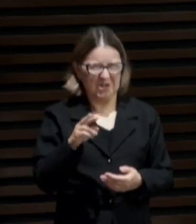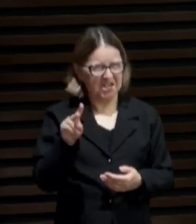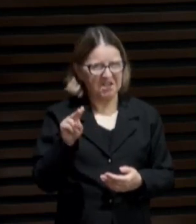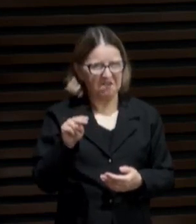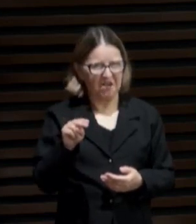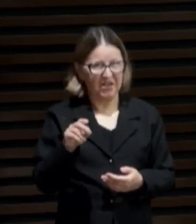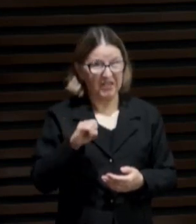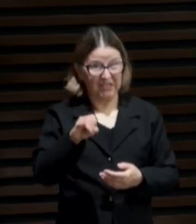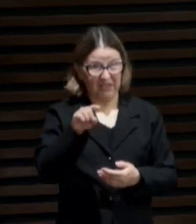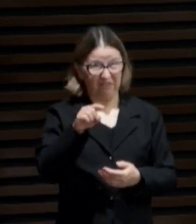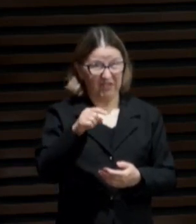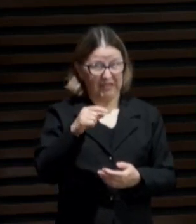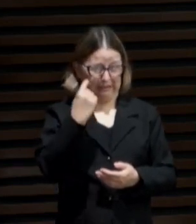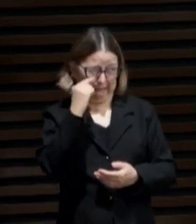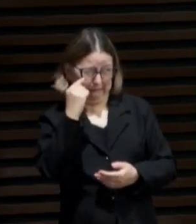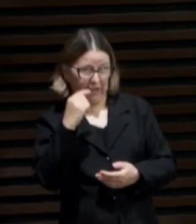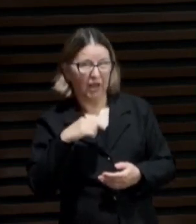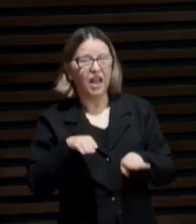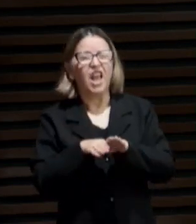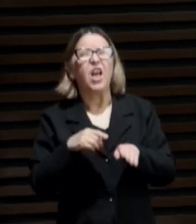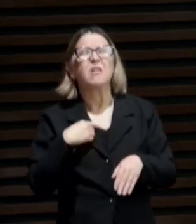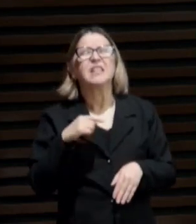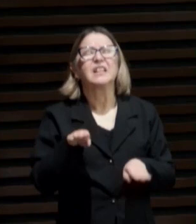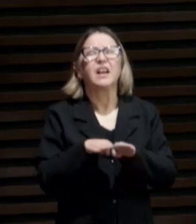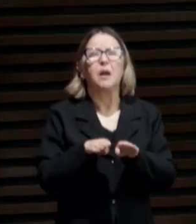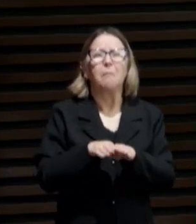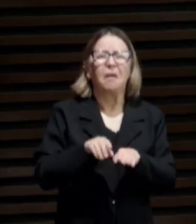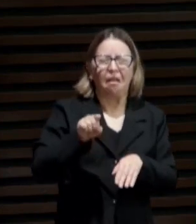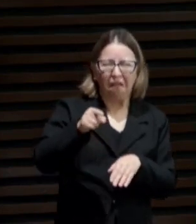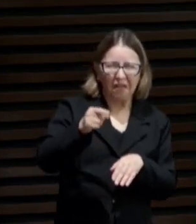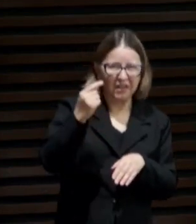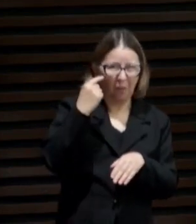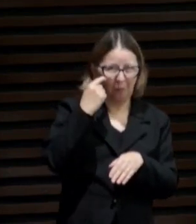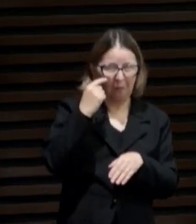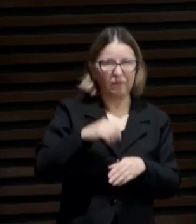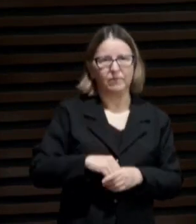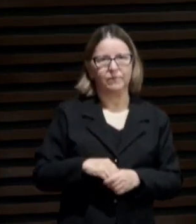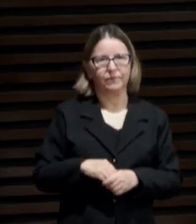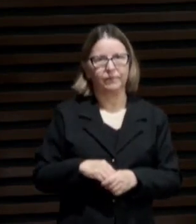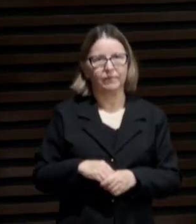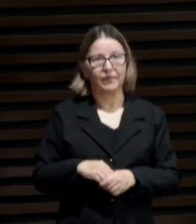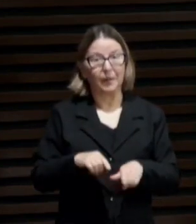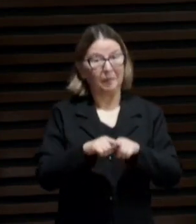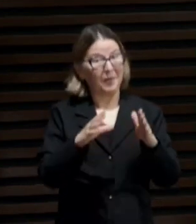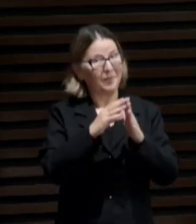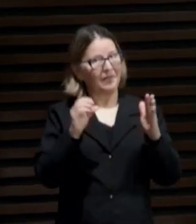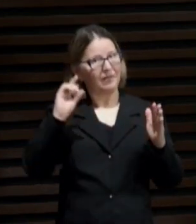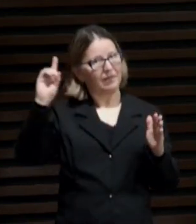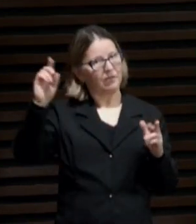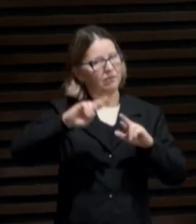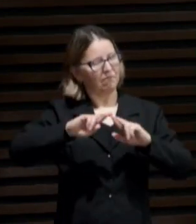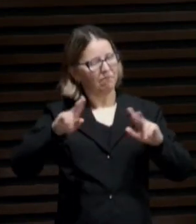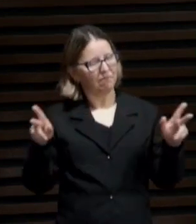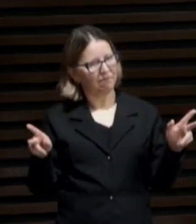os olhos, eu vou e furo o teu. Você me arrancou o braço, eu vou arrancar o teu. Está muito bom. Agora o padrão de Deus aqui, o padrão de Cristo